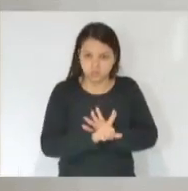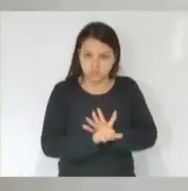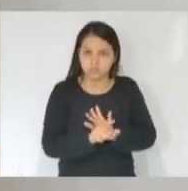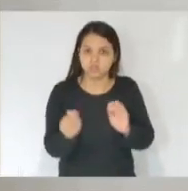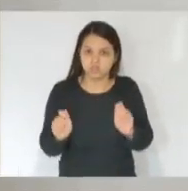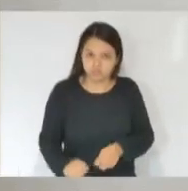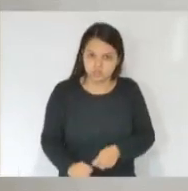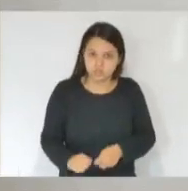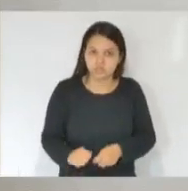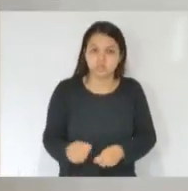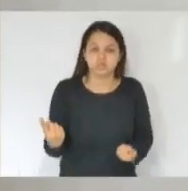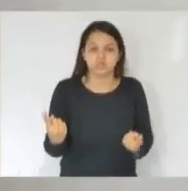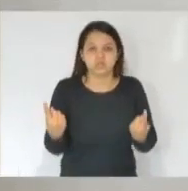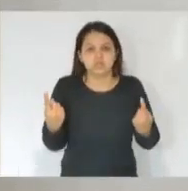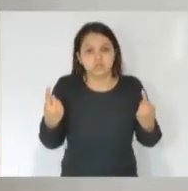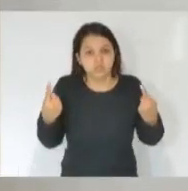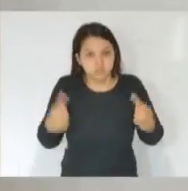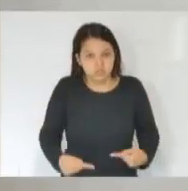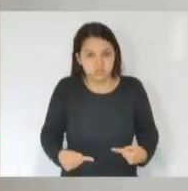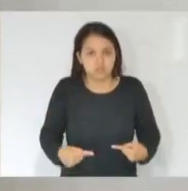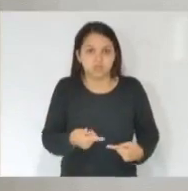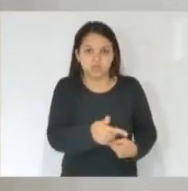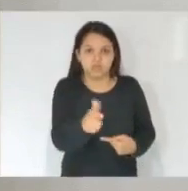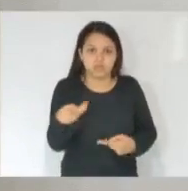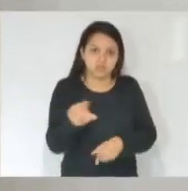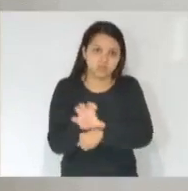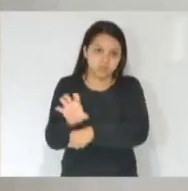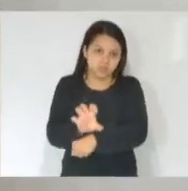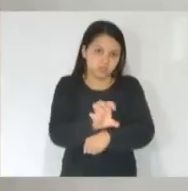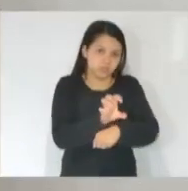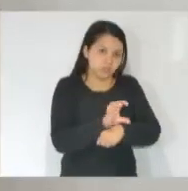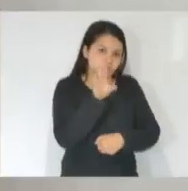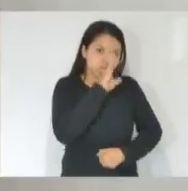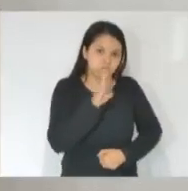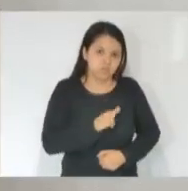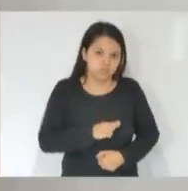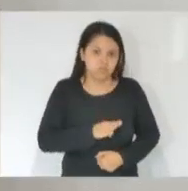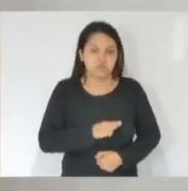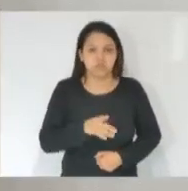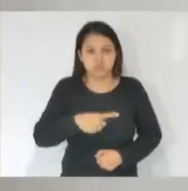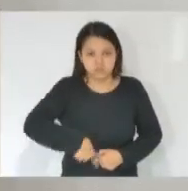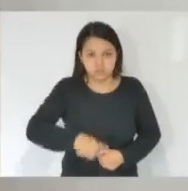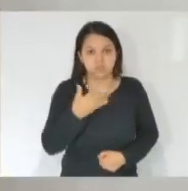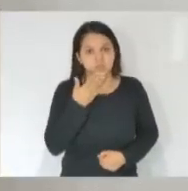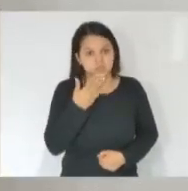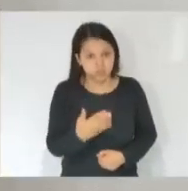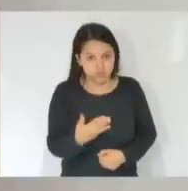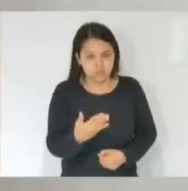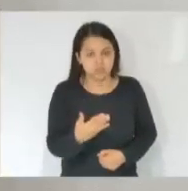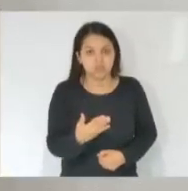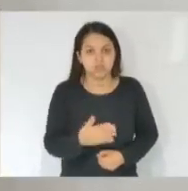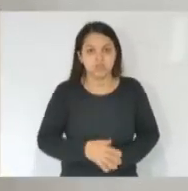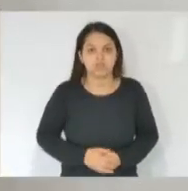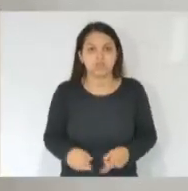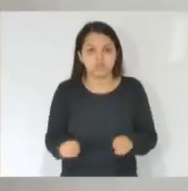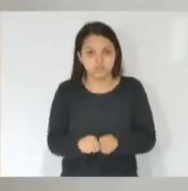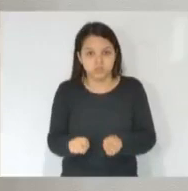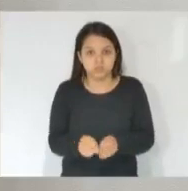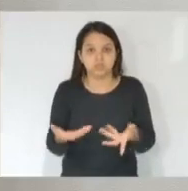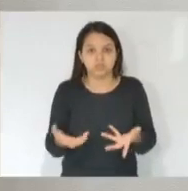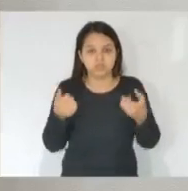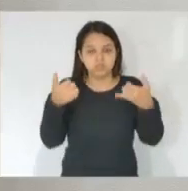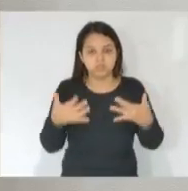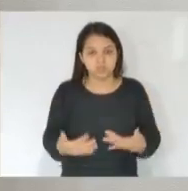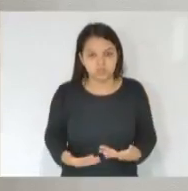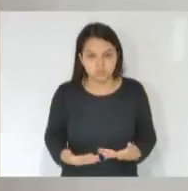a competitividade com os demais estados brasileiros. É isso que a gente pede. E eu queria trazer aqui,